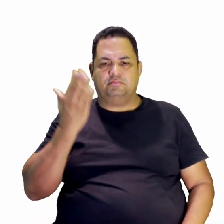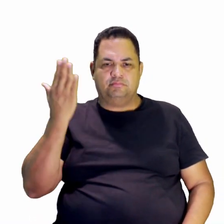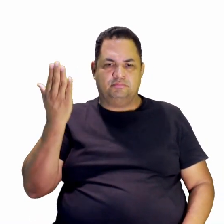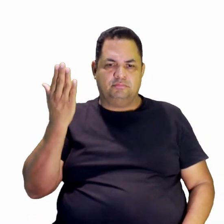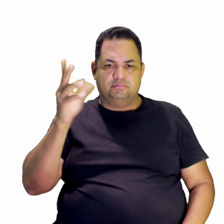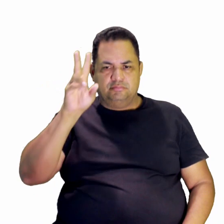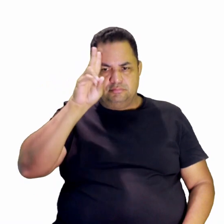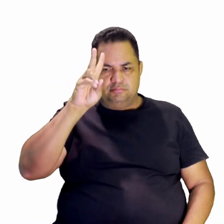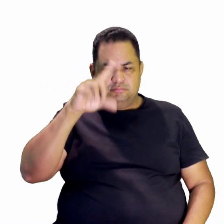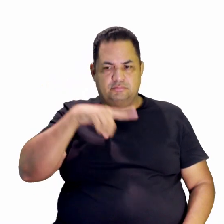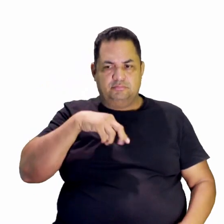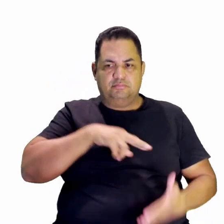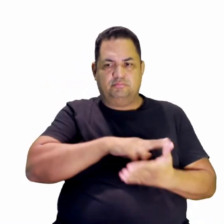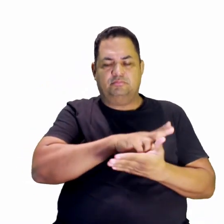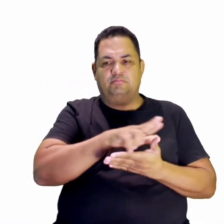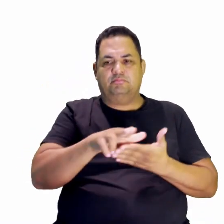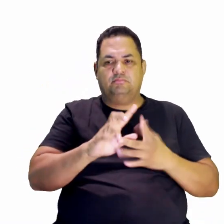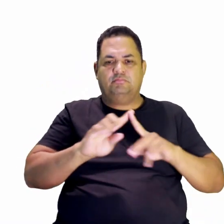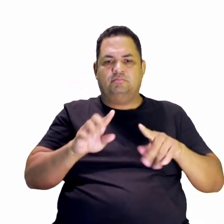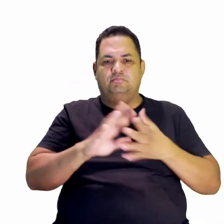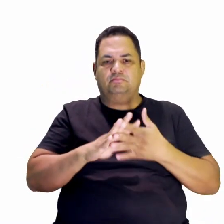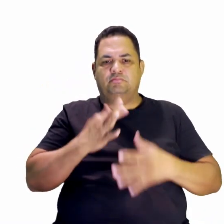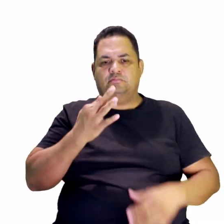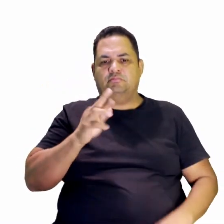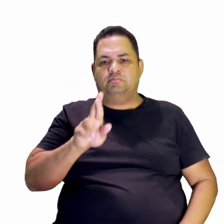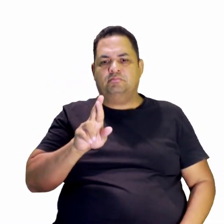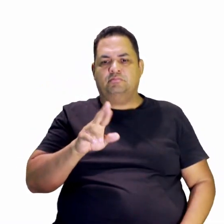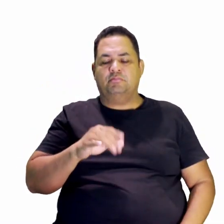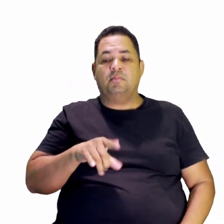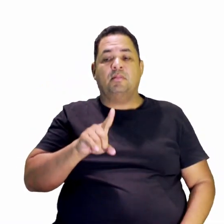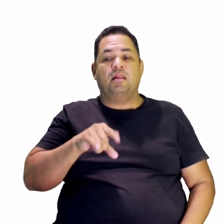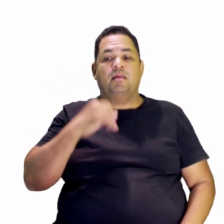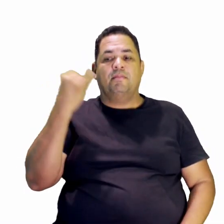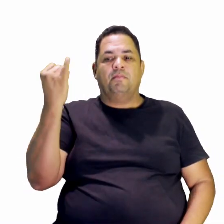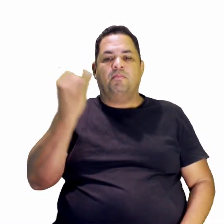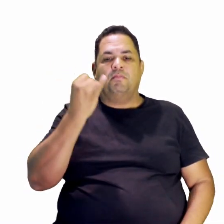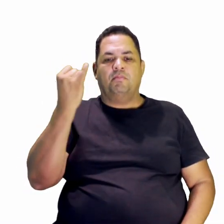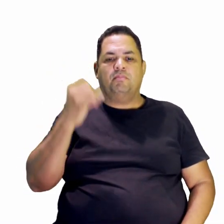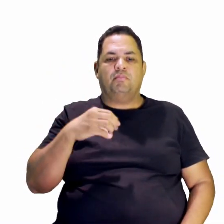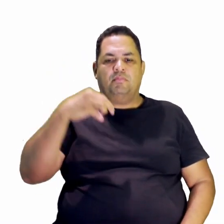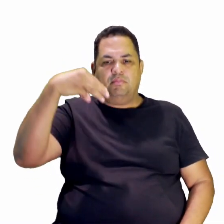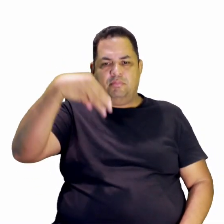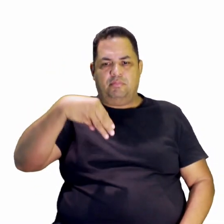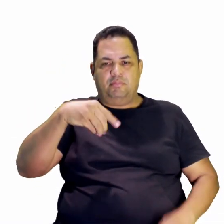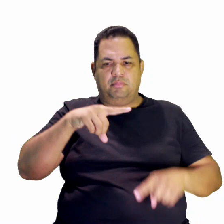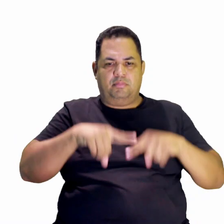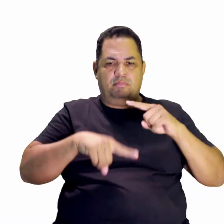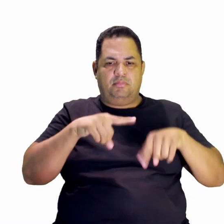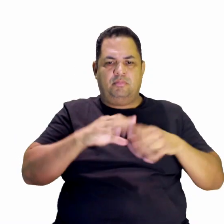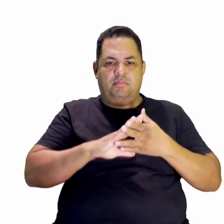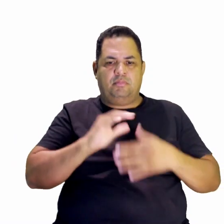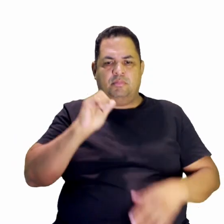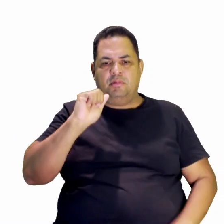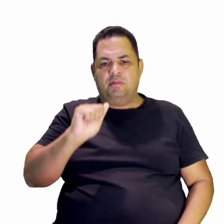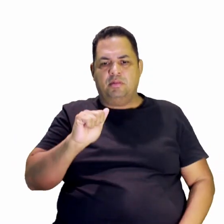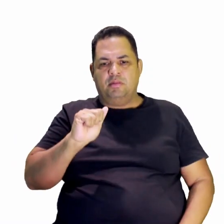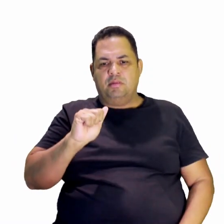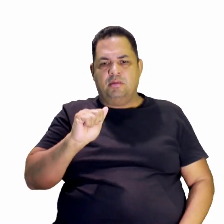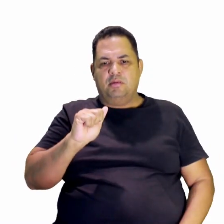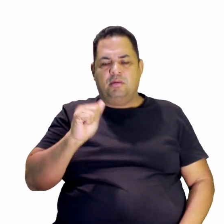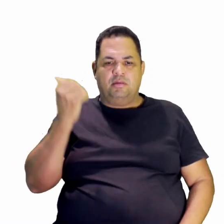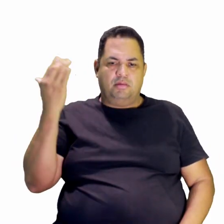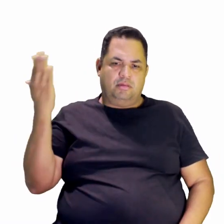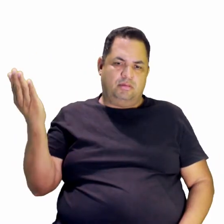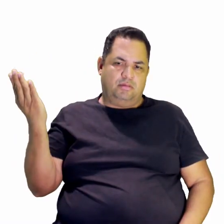pode ter um monte de força, mas a força resultante é que importa. Massa do corpo e aceleração. Se tiver uma força só, já te